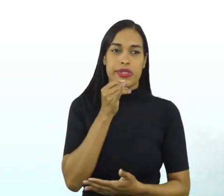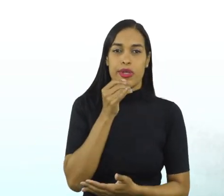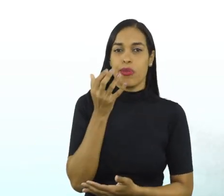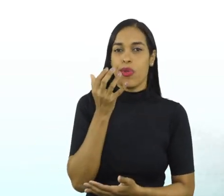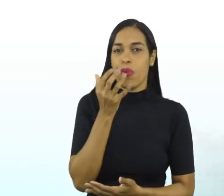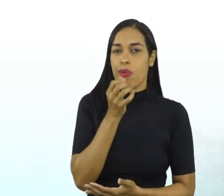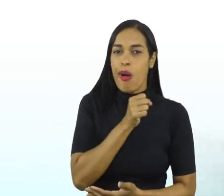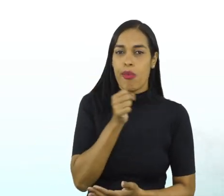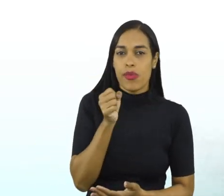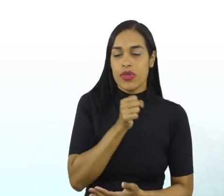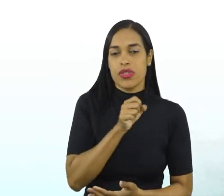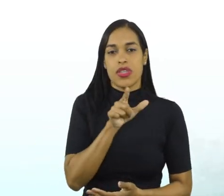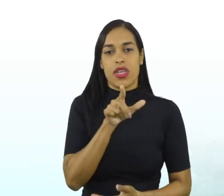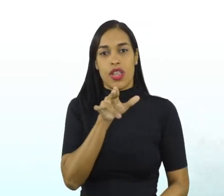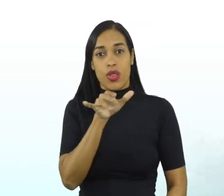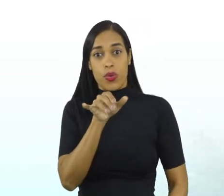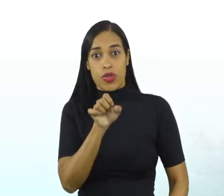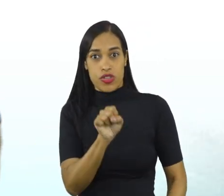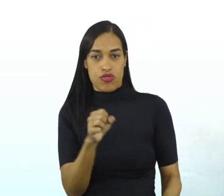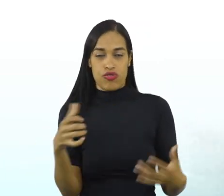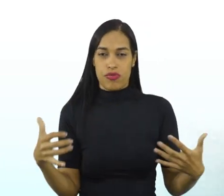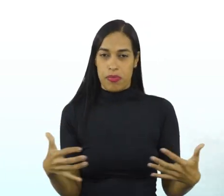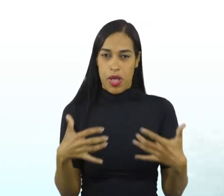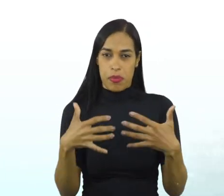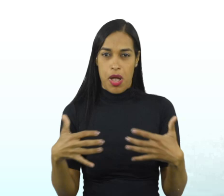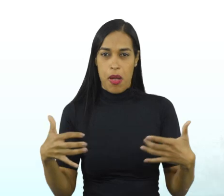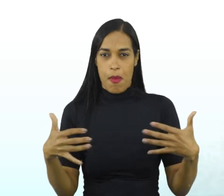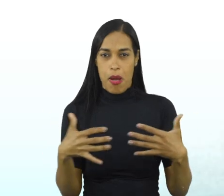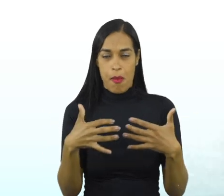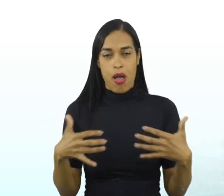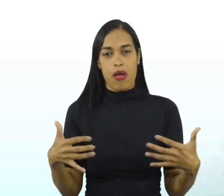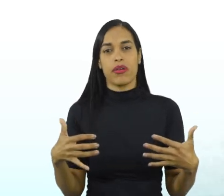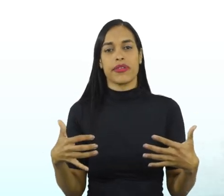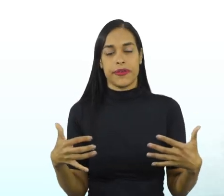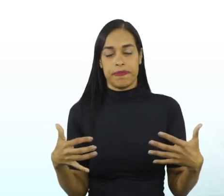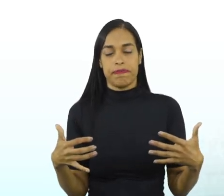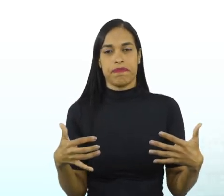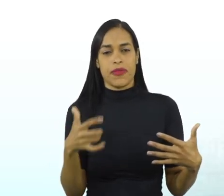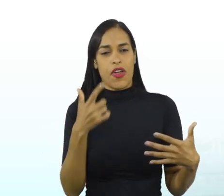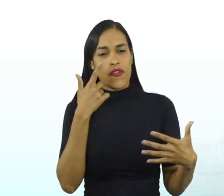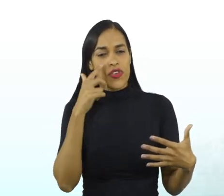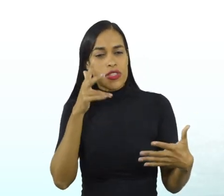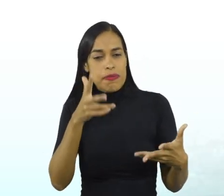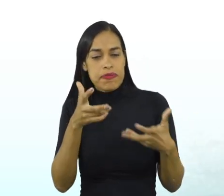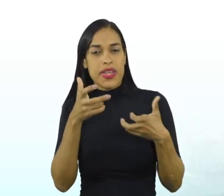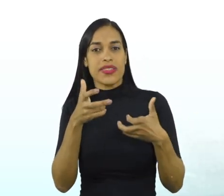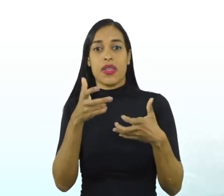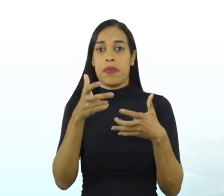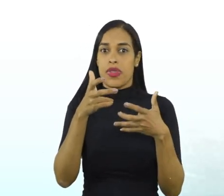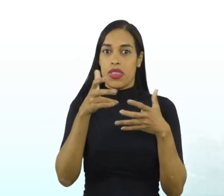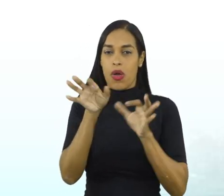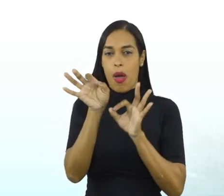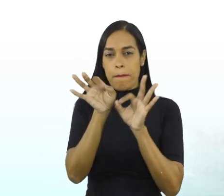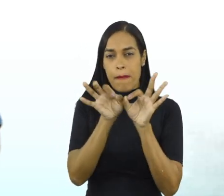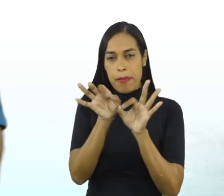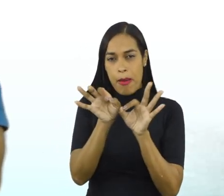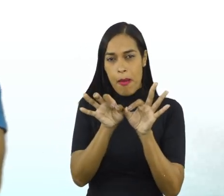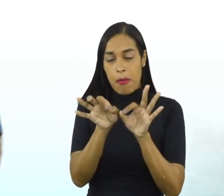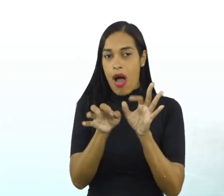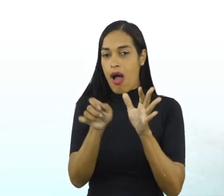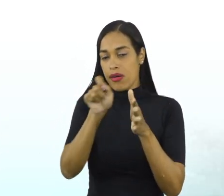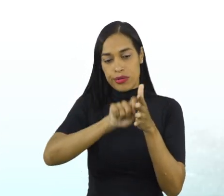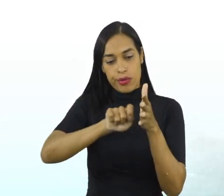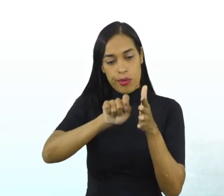por exemplo, de Luiz Gonzaga, você percebe, está lá na fonte, Luiz Gonzaga. Então, a construção do texto de Luiz Gonzaga,